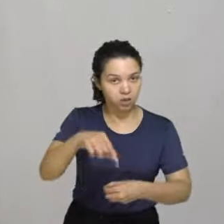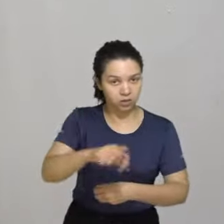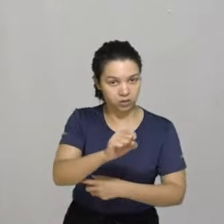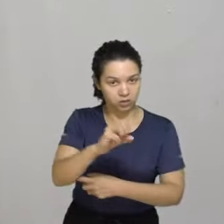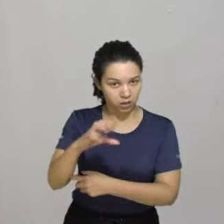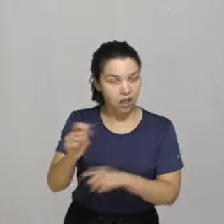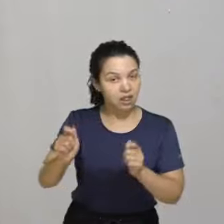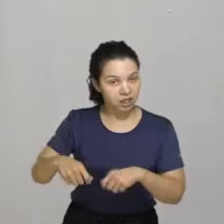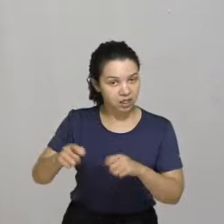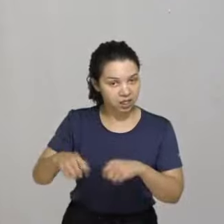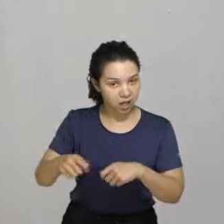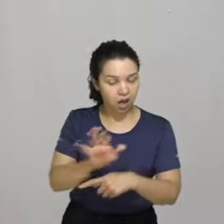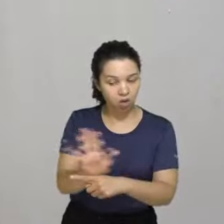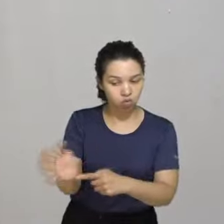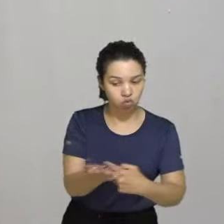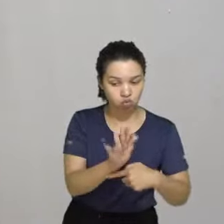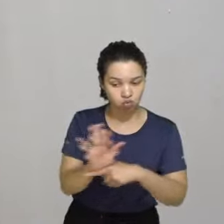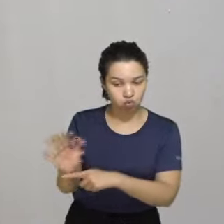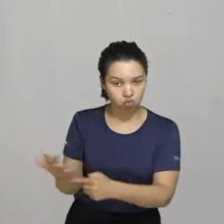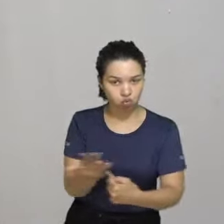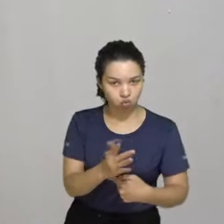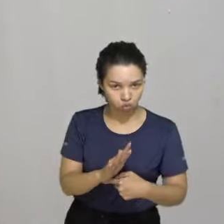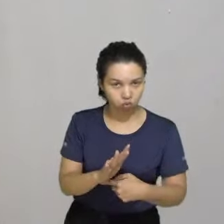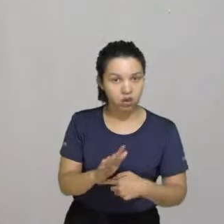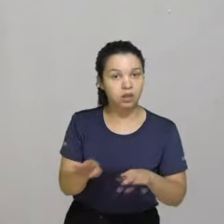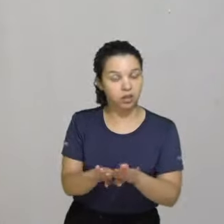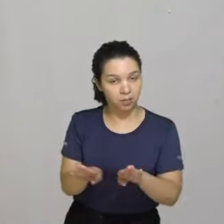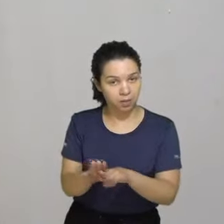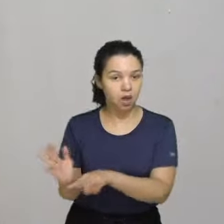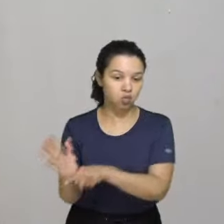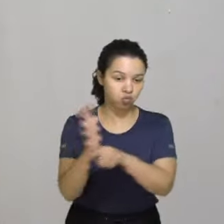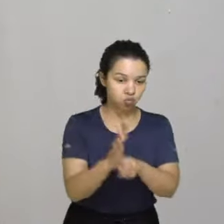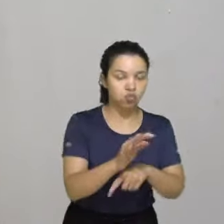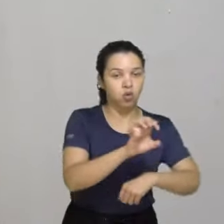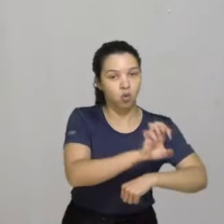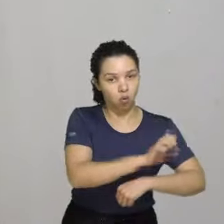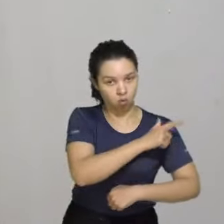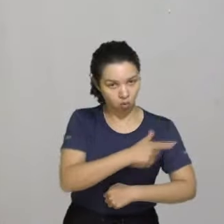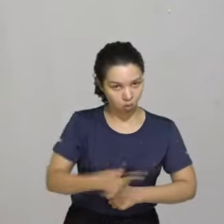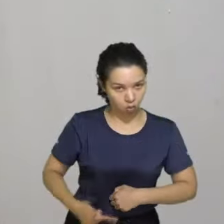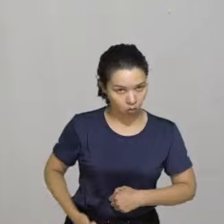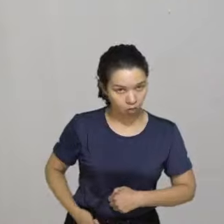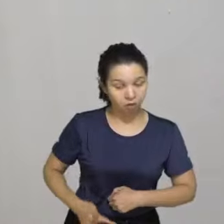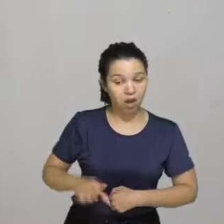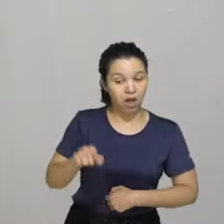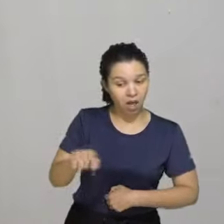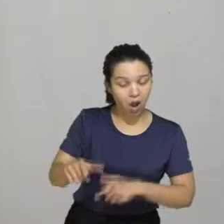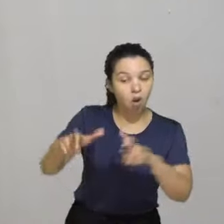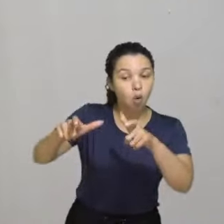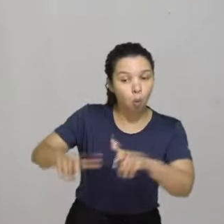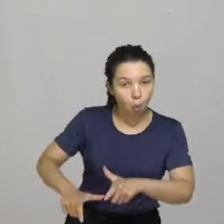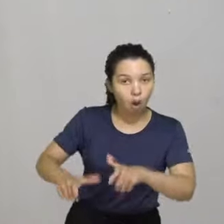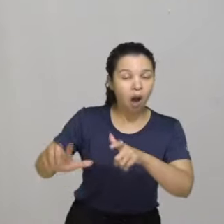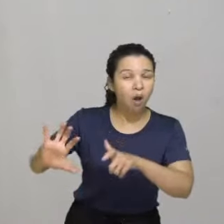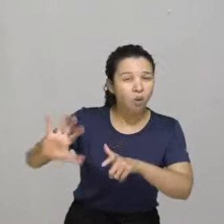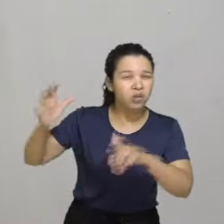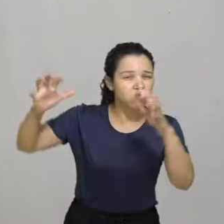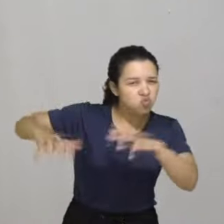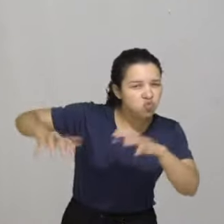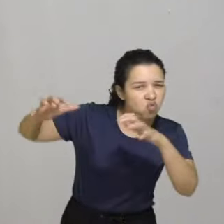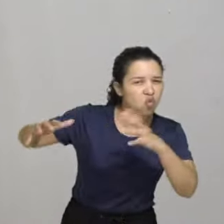auxílio uns aos outros e também ao Estado nos casos afetados por catástrofes naturais, independente